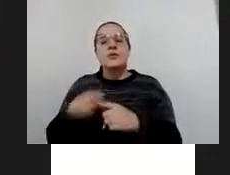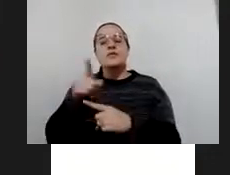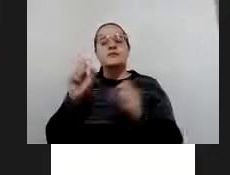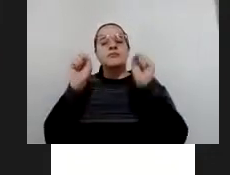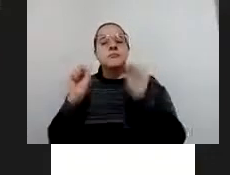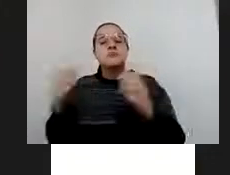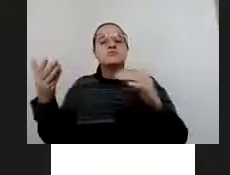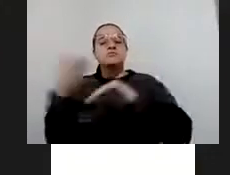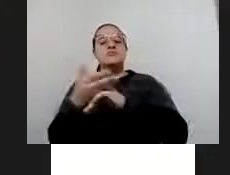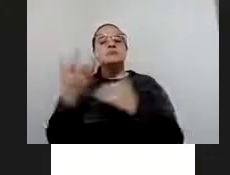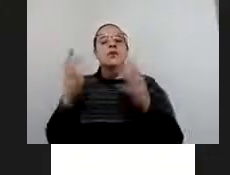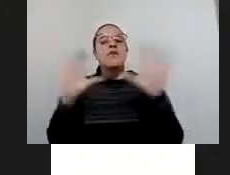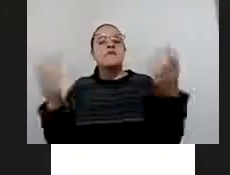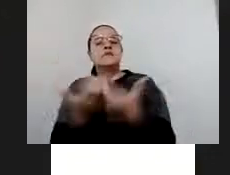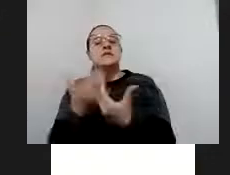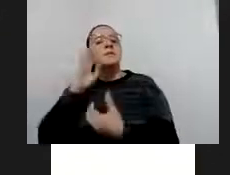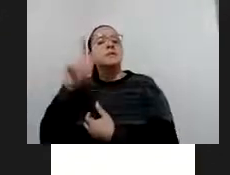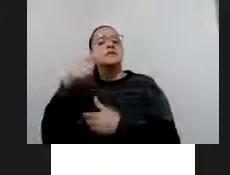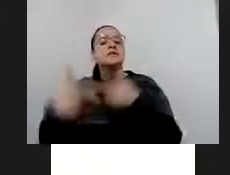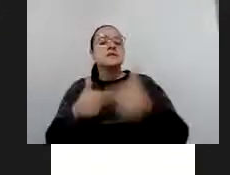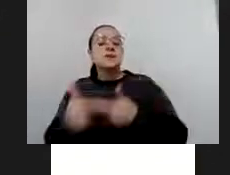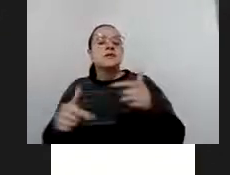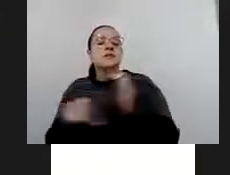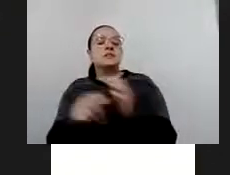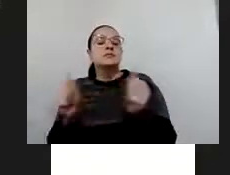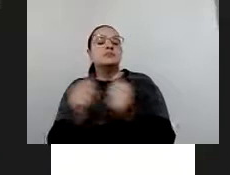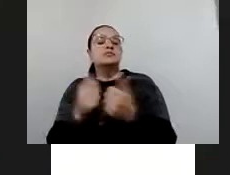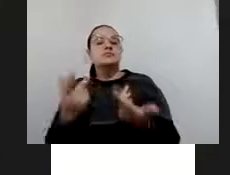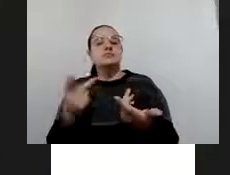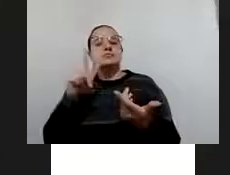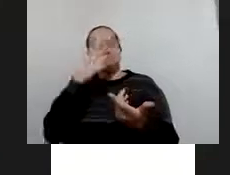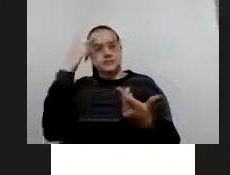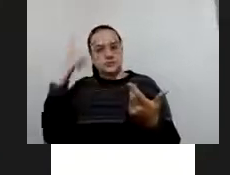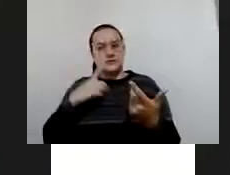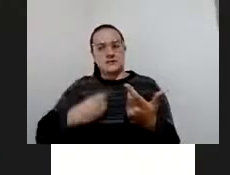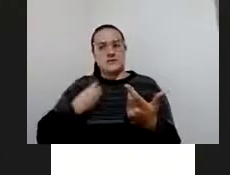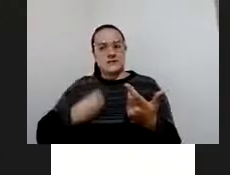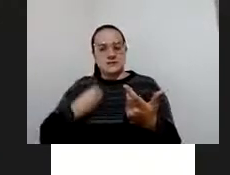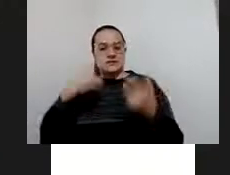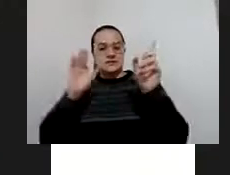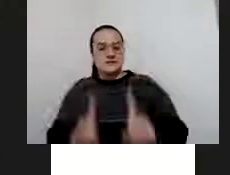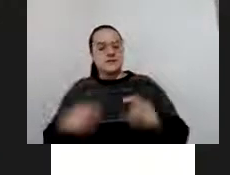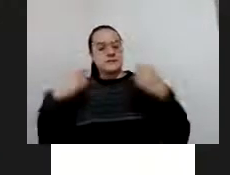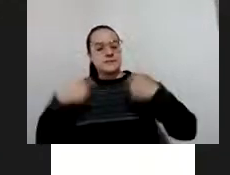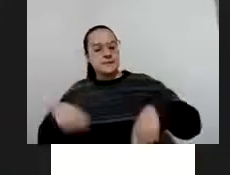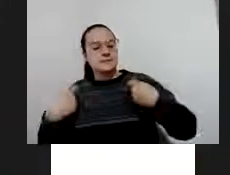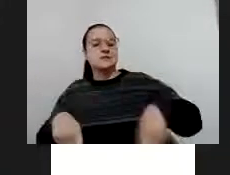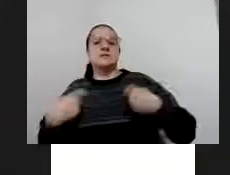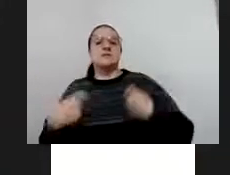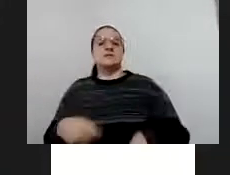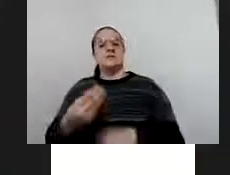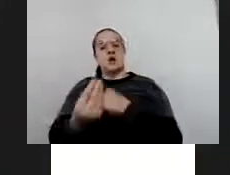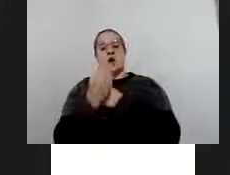quando você está trabalhando com o trabalhador? O portador de deficiência é um trabalhador também que carece de necessidade de ter o seu ganha-pão, de